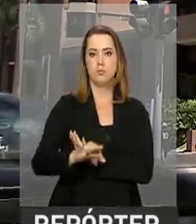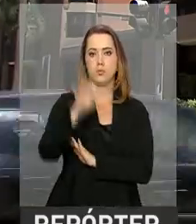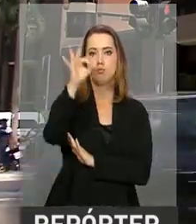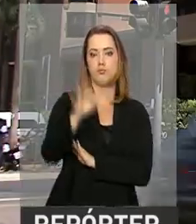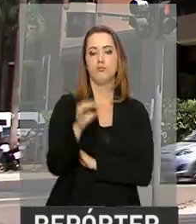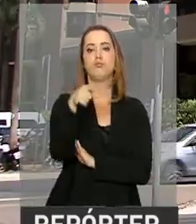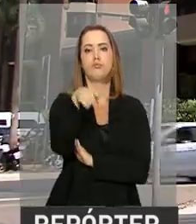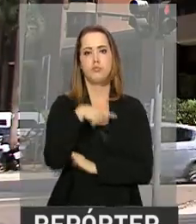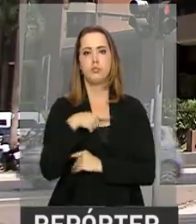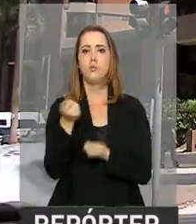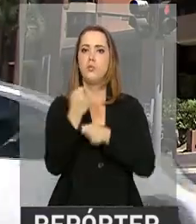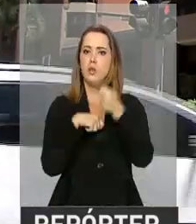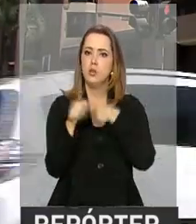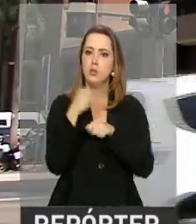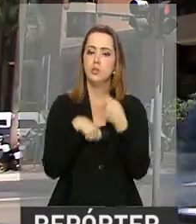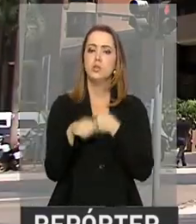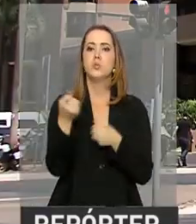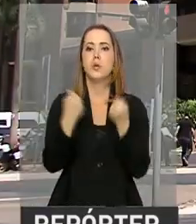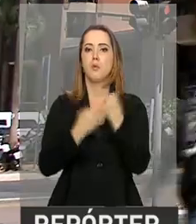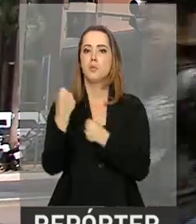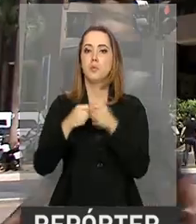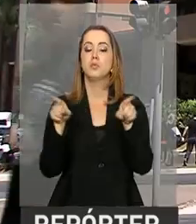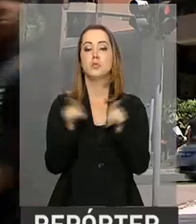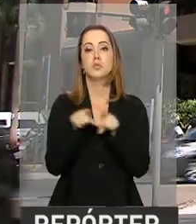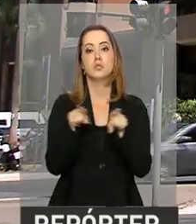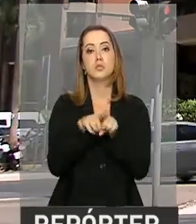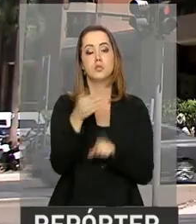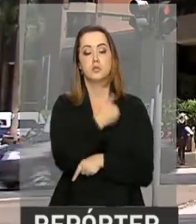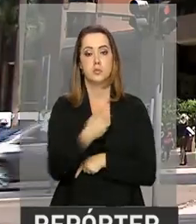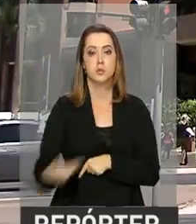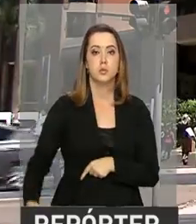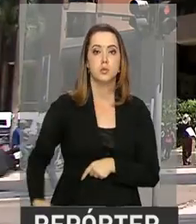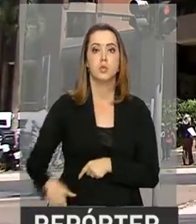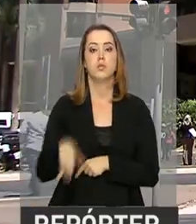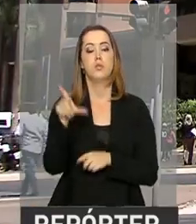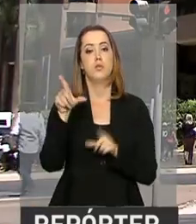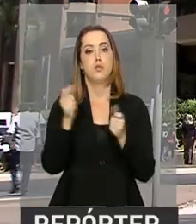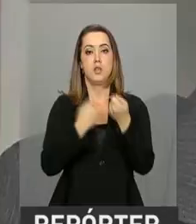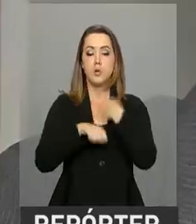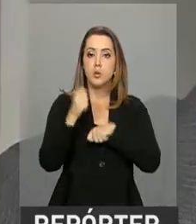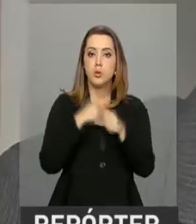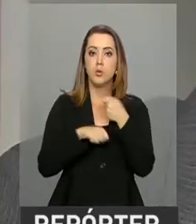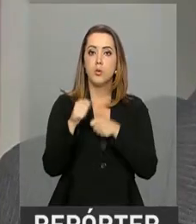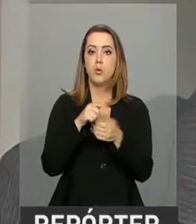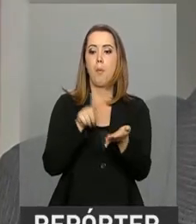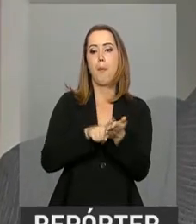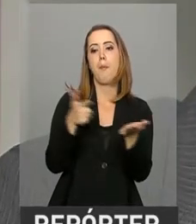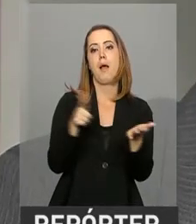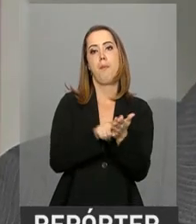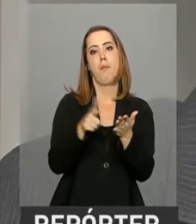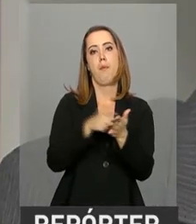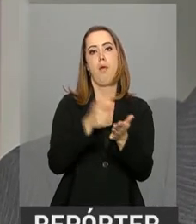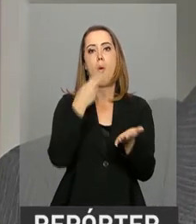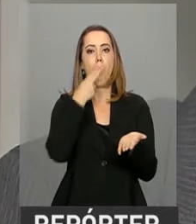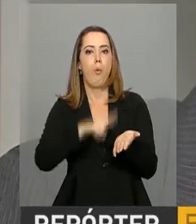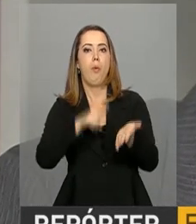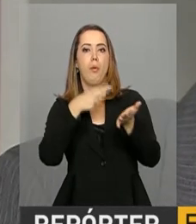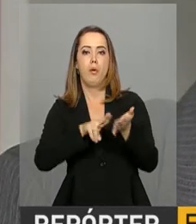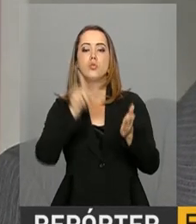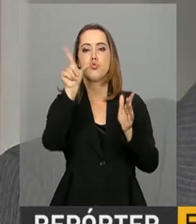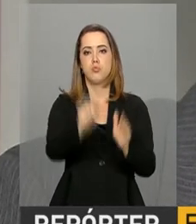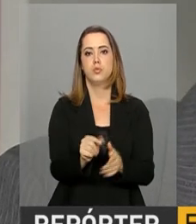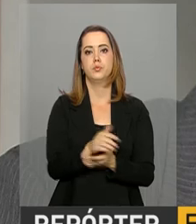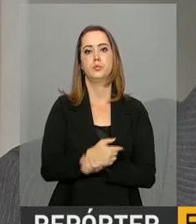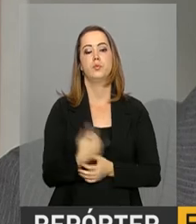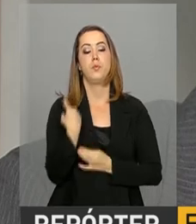motorista e também para o governo que economiza com papel impressão e Correios Nós acreditamos que num primeiro momento